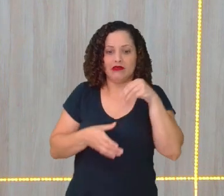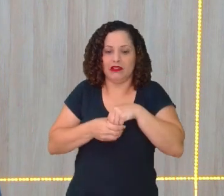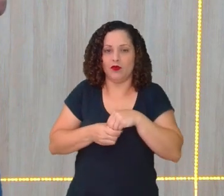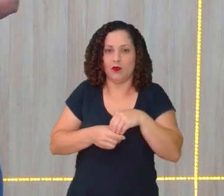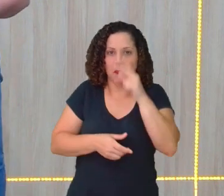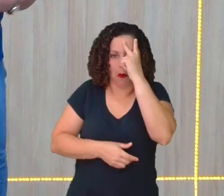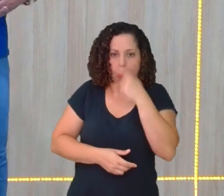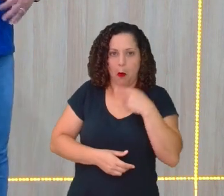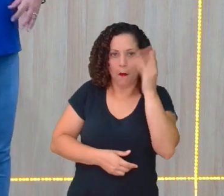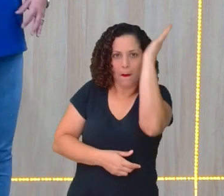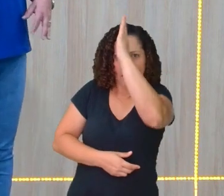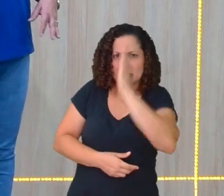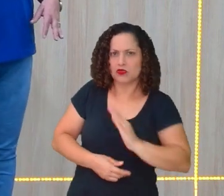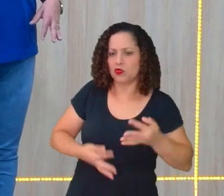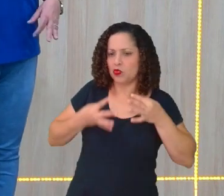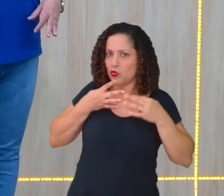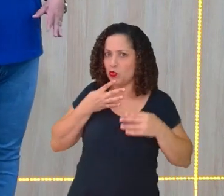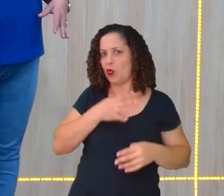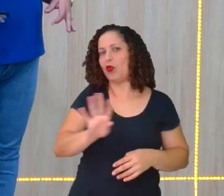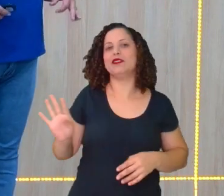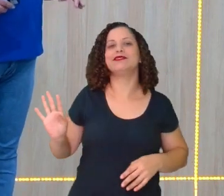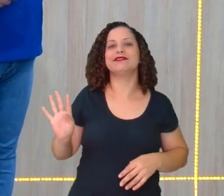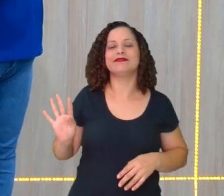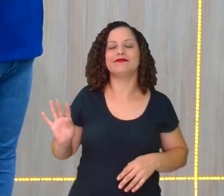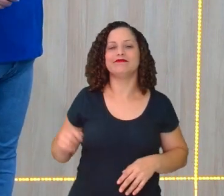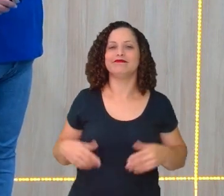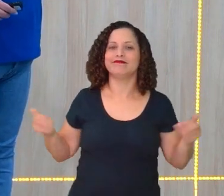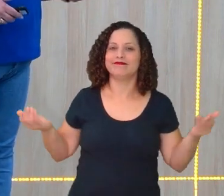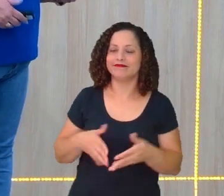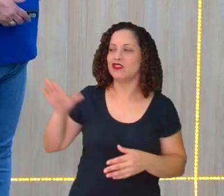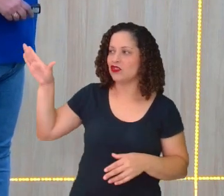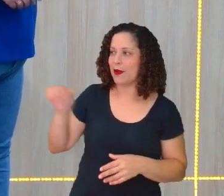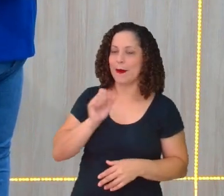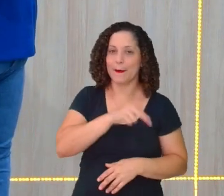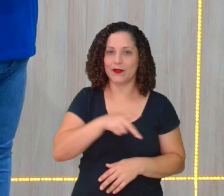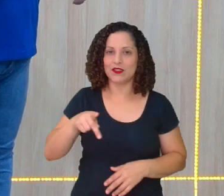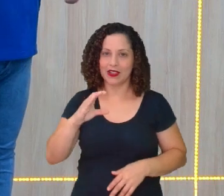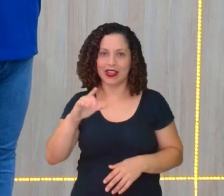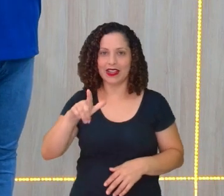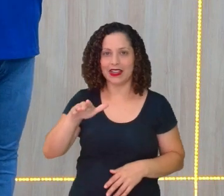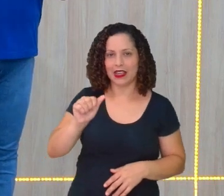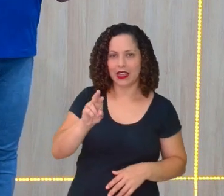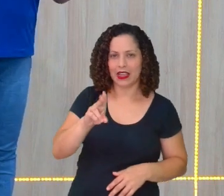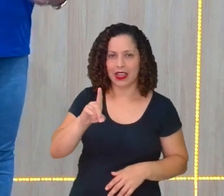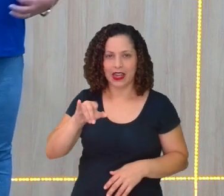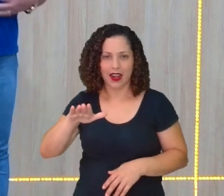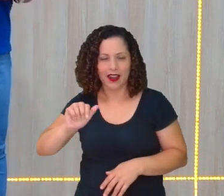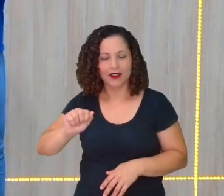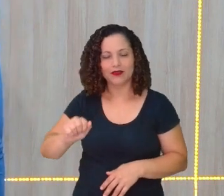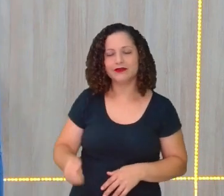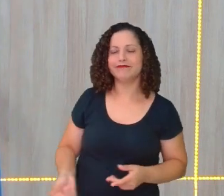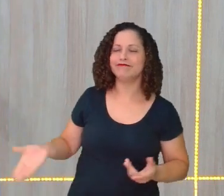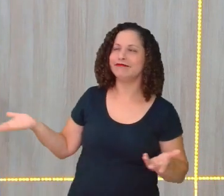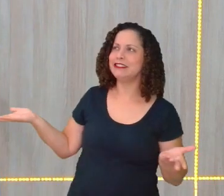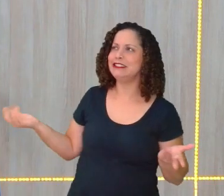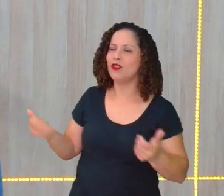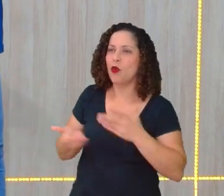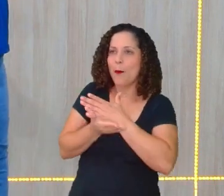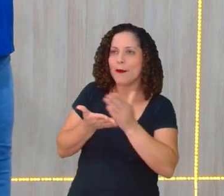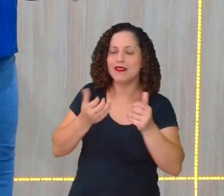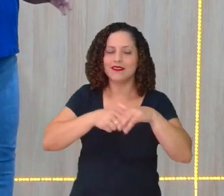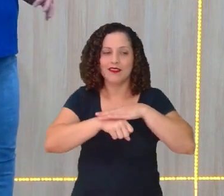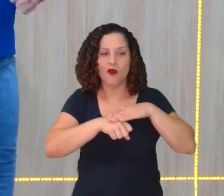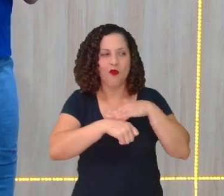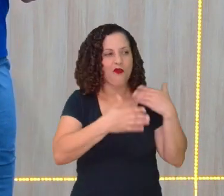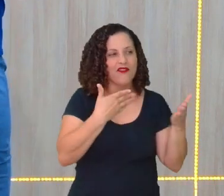para a gente conversar um pouquinho a respeito disso, né, Cláudia? É tanta gente, Cláudia, que eu vejo, né? A gente começa a conversar em determinados